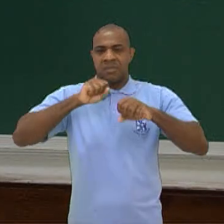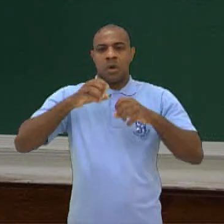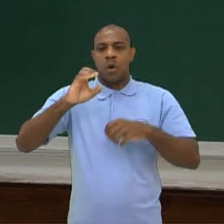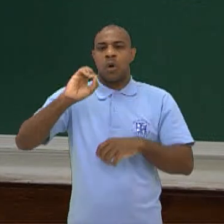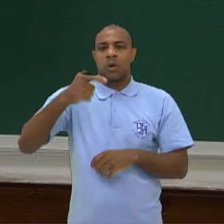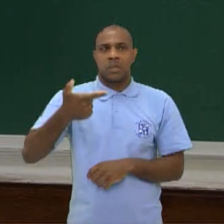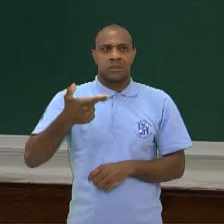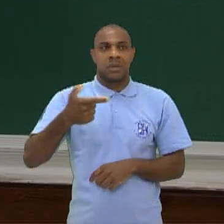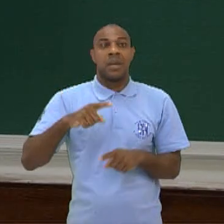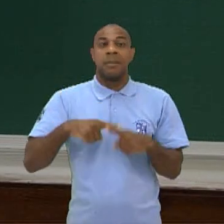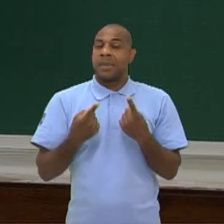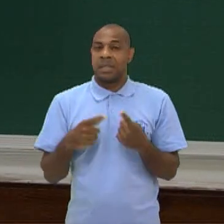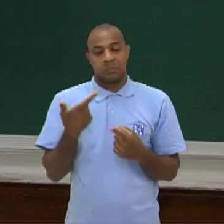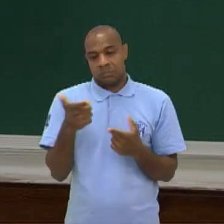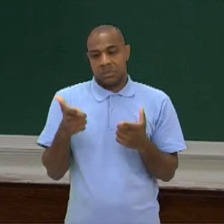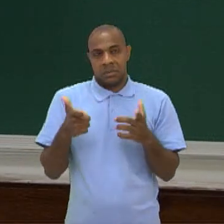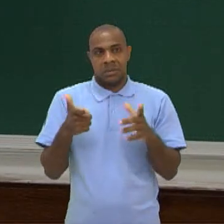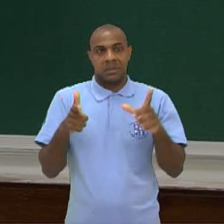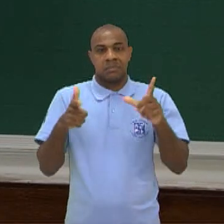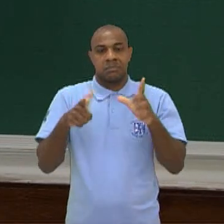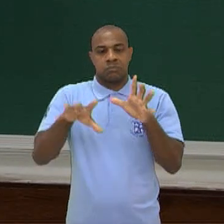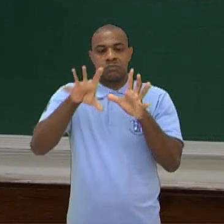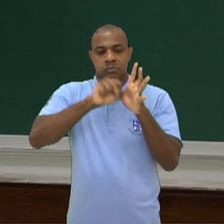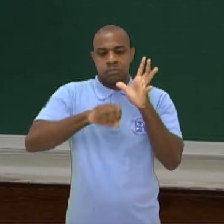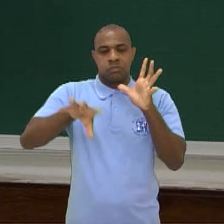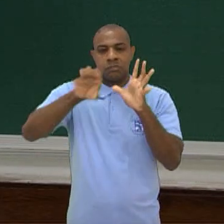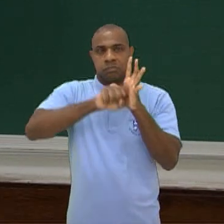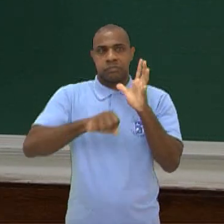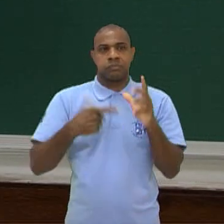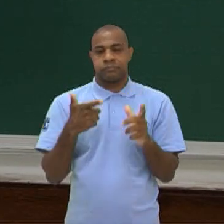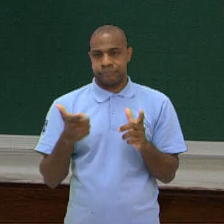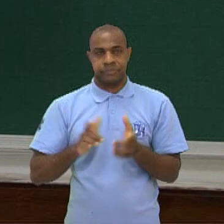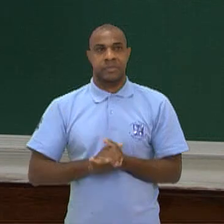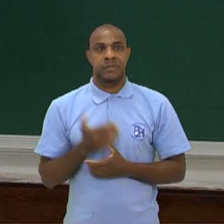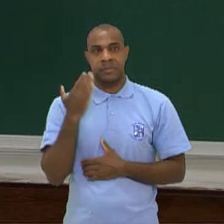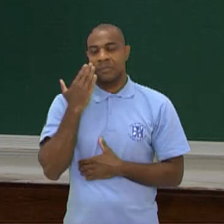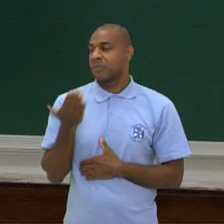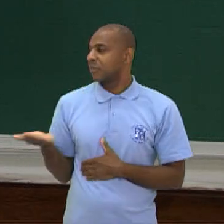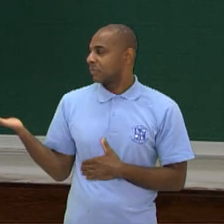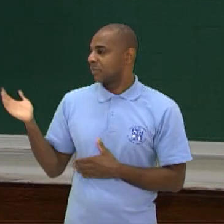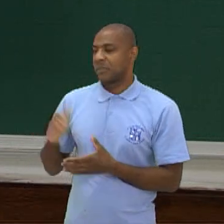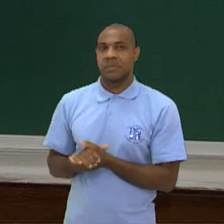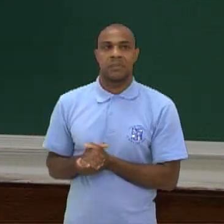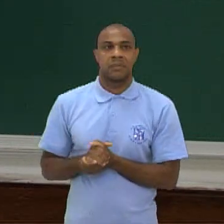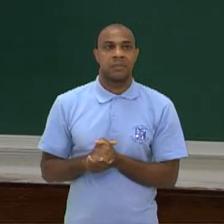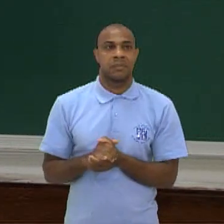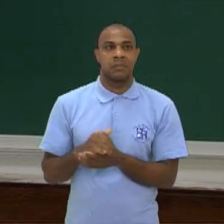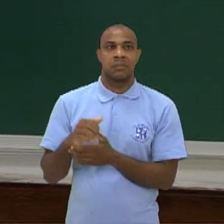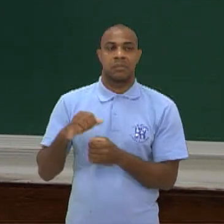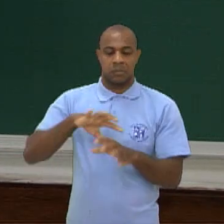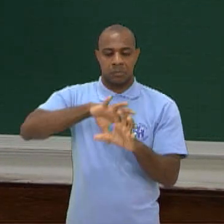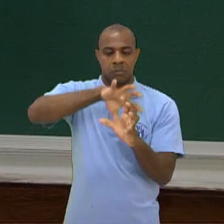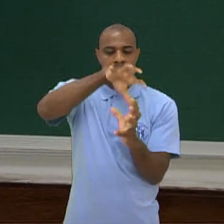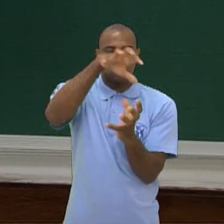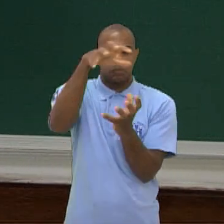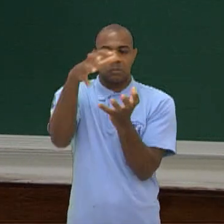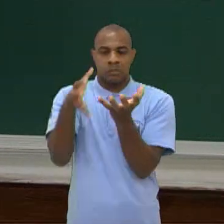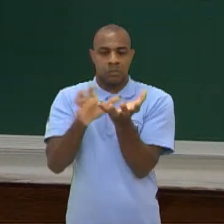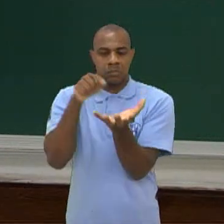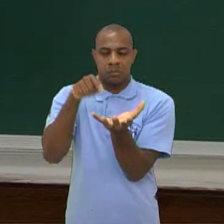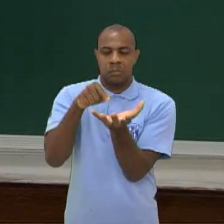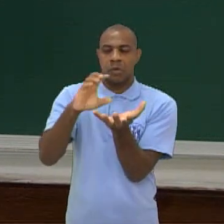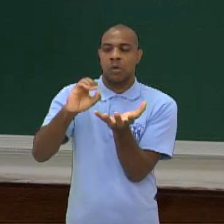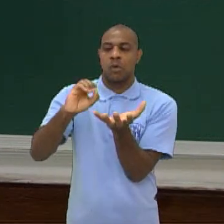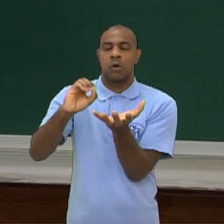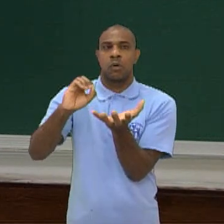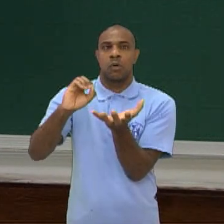está produzindo durante a noite. Ciclo do oxigênio aqui, produz lá a camada de ozônio. O ozônio é o O3. É um